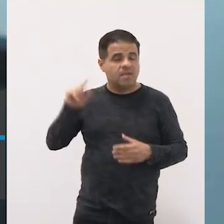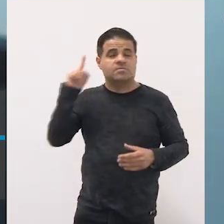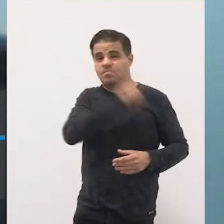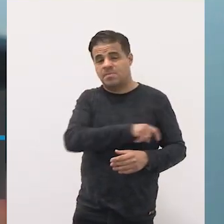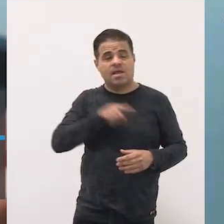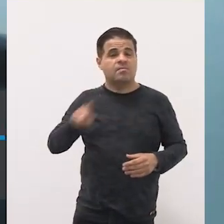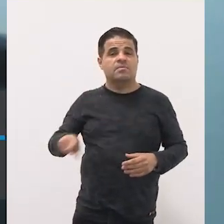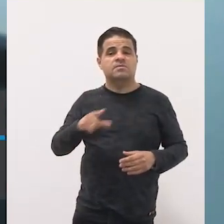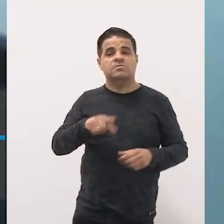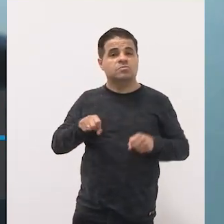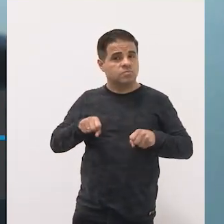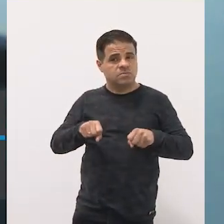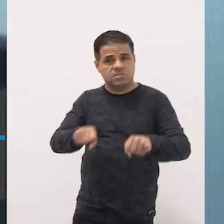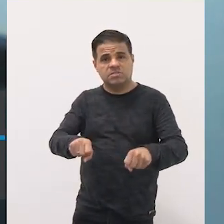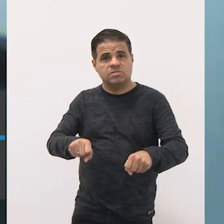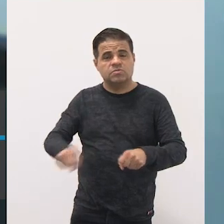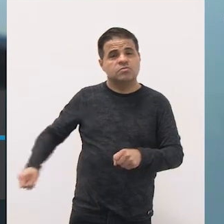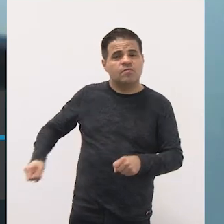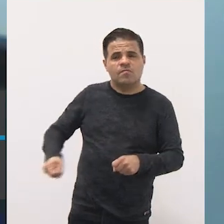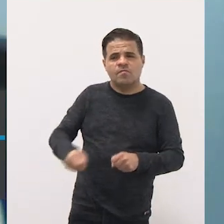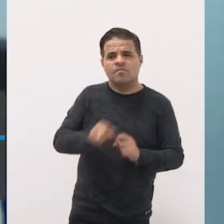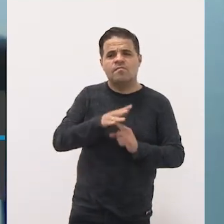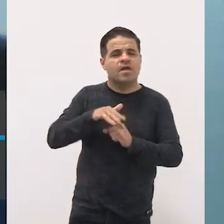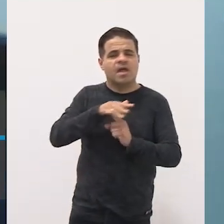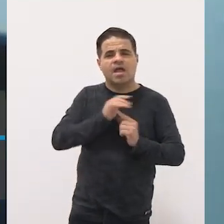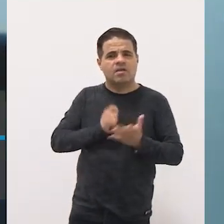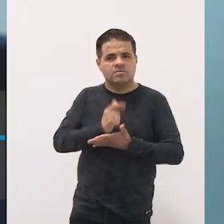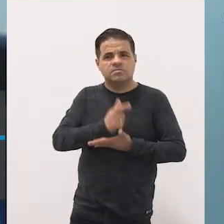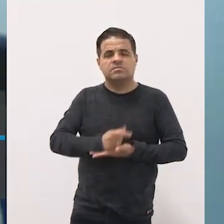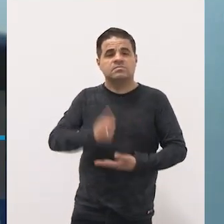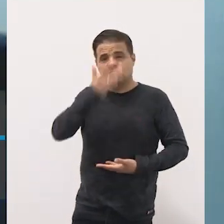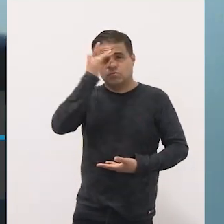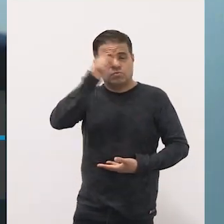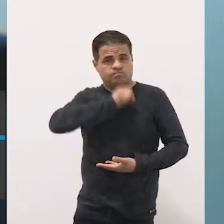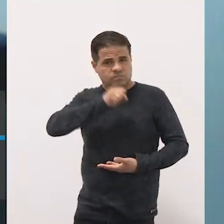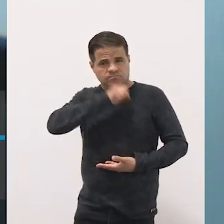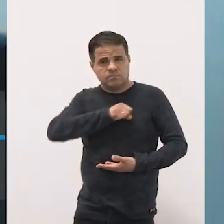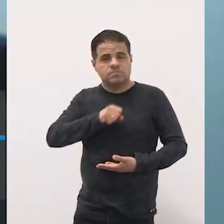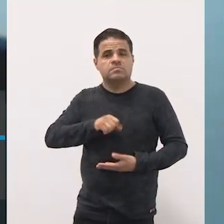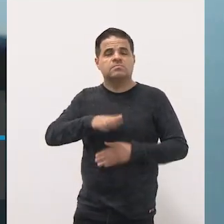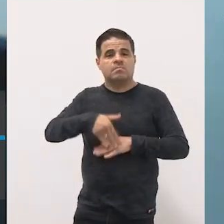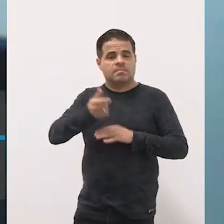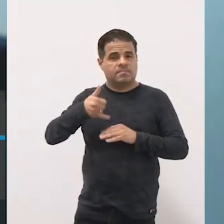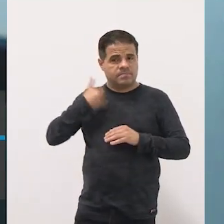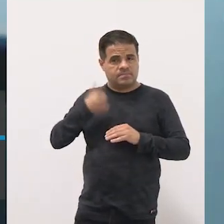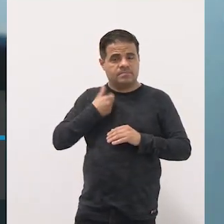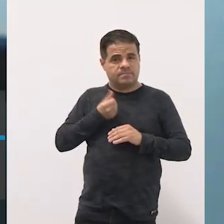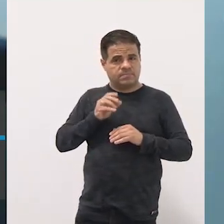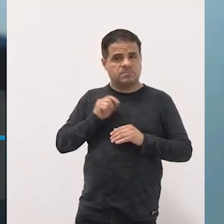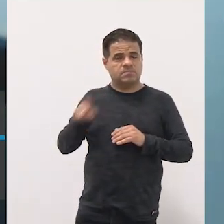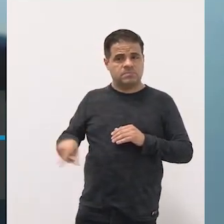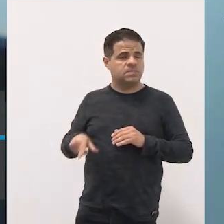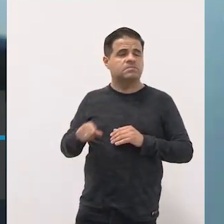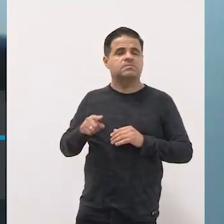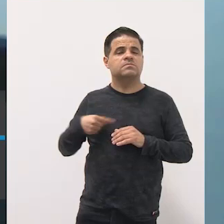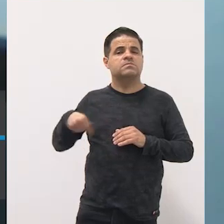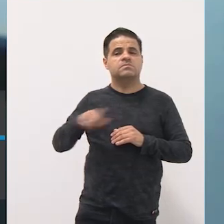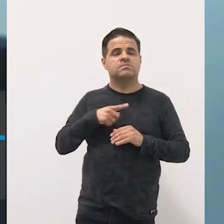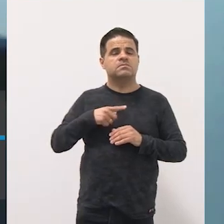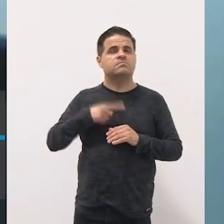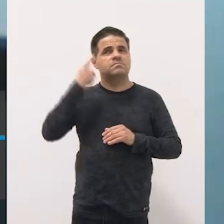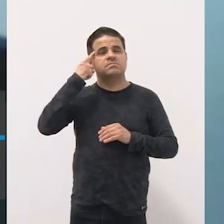para ela. O carrinho de feira, esse idoso, essa pessoa com mais de 60 anos. Então,